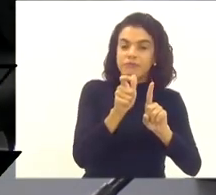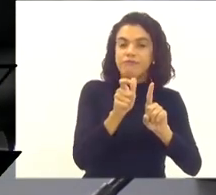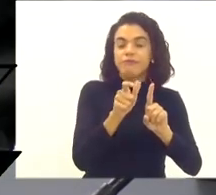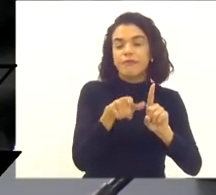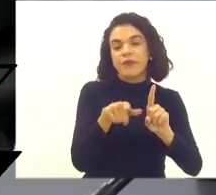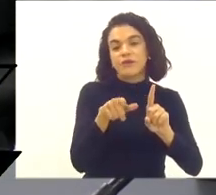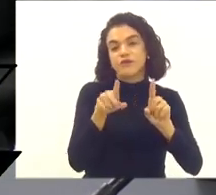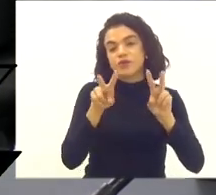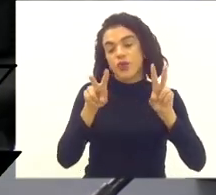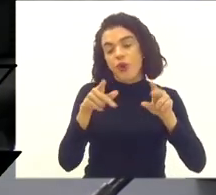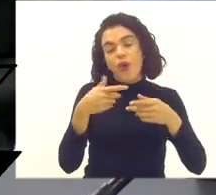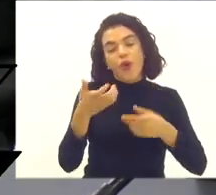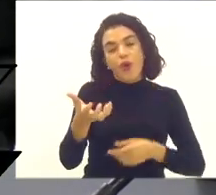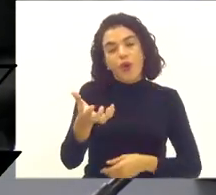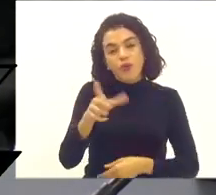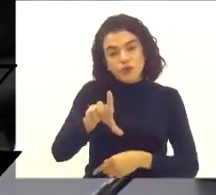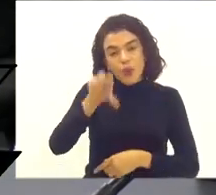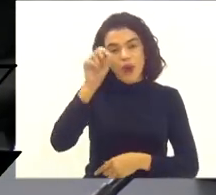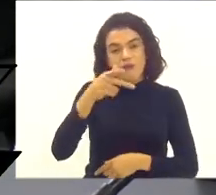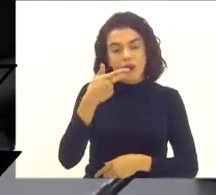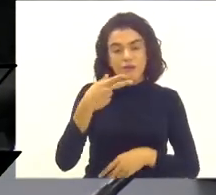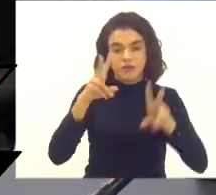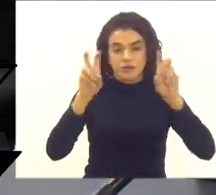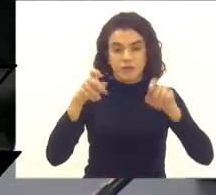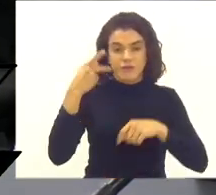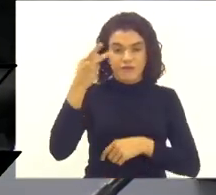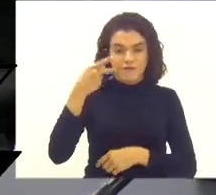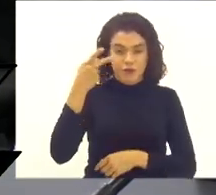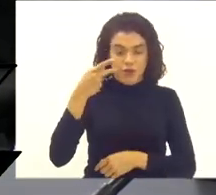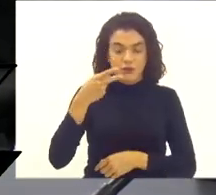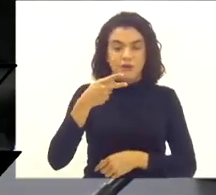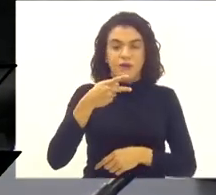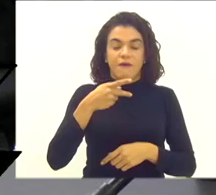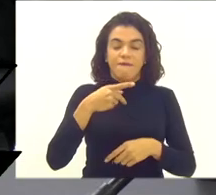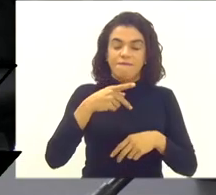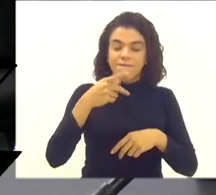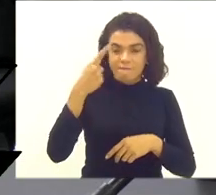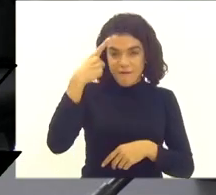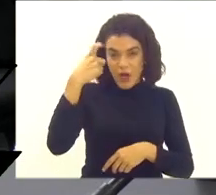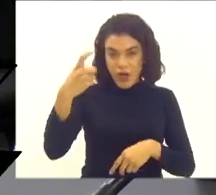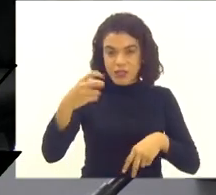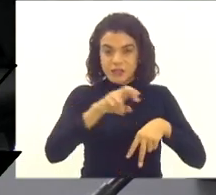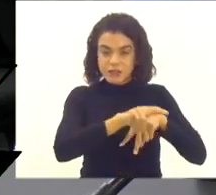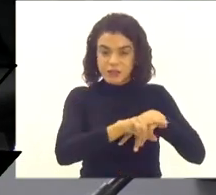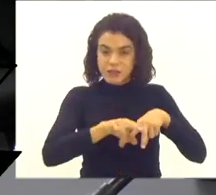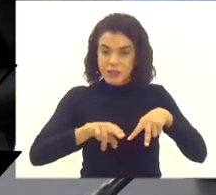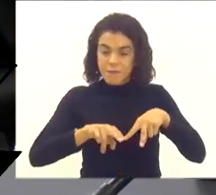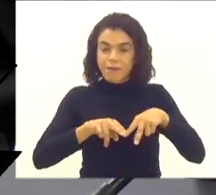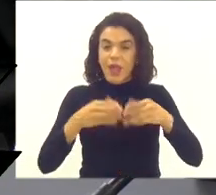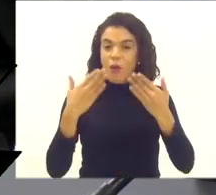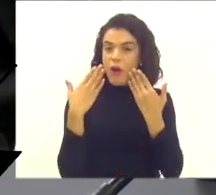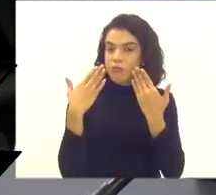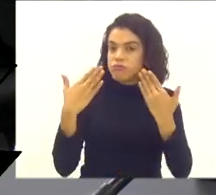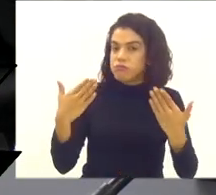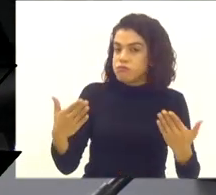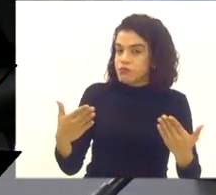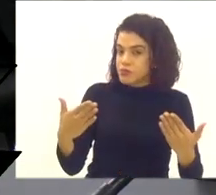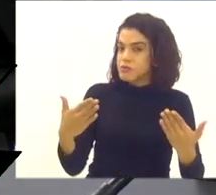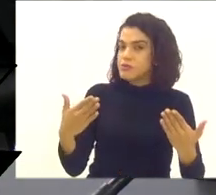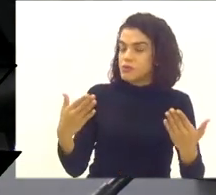essa questão da violência política de gênero porque ela é um ataque ela é uma expressão muito